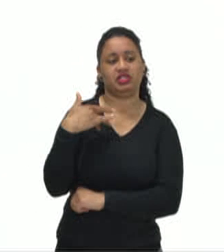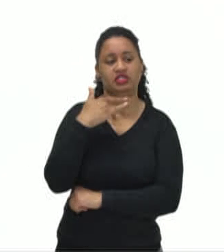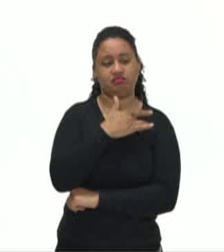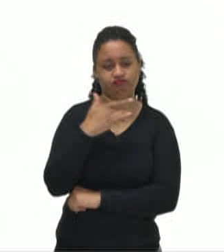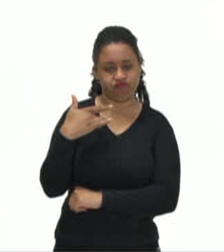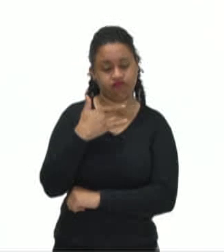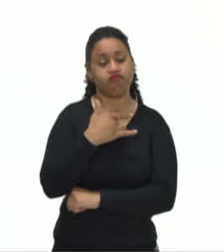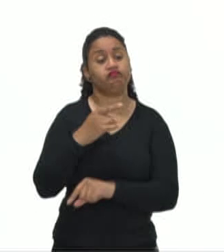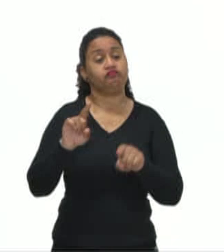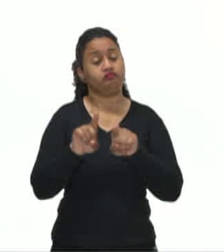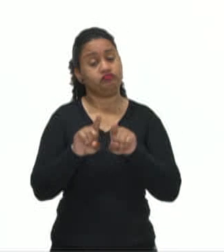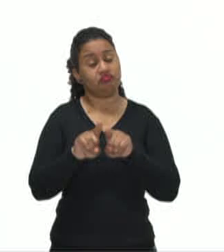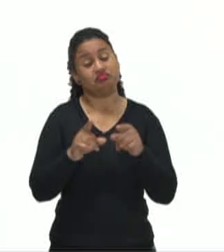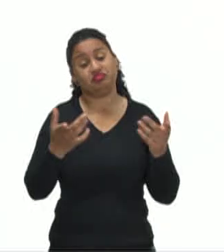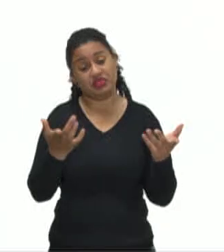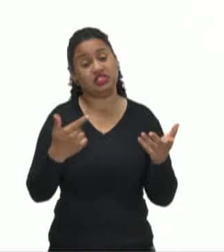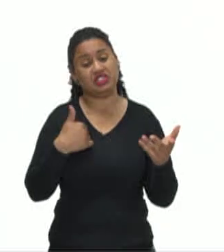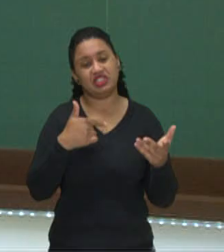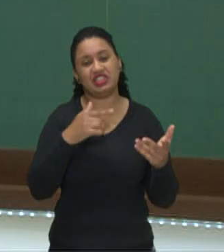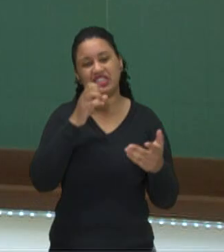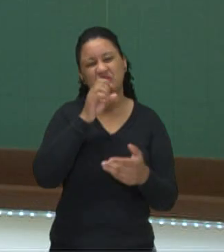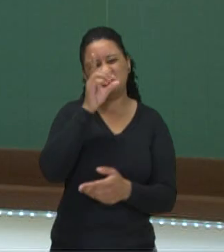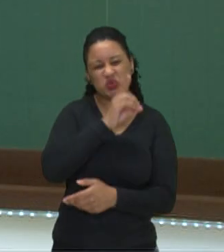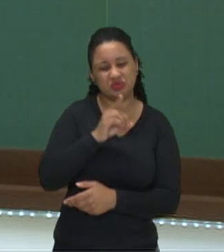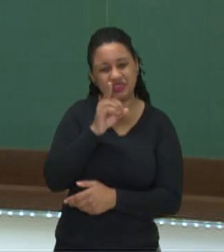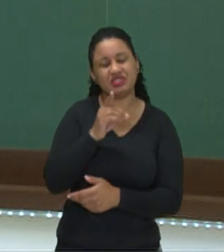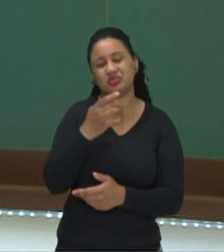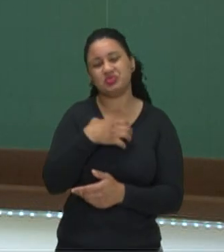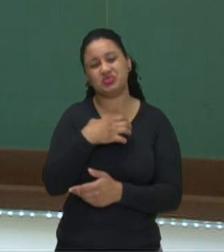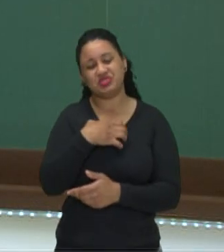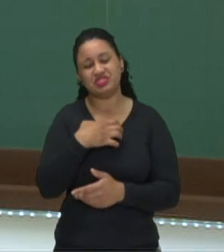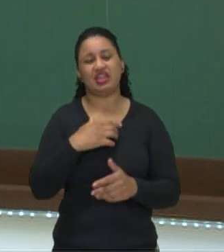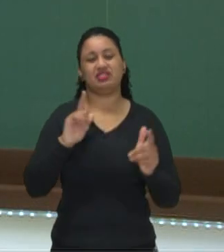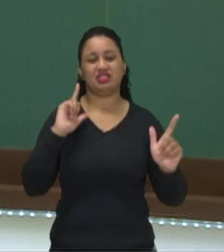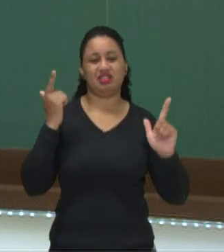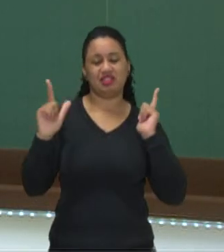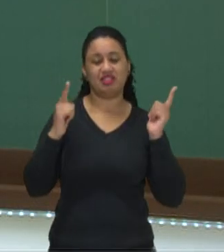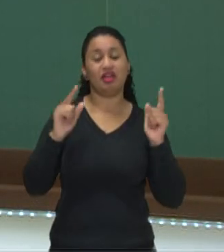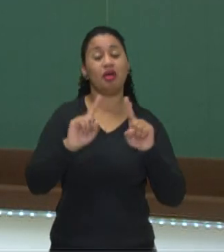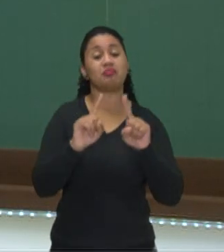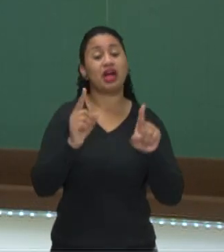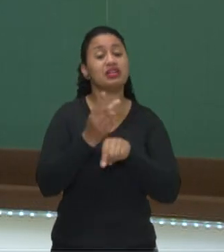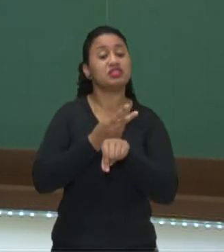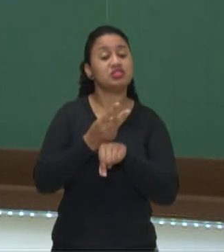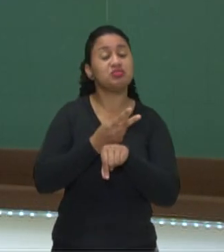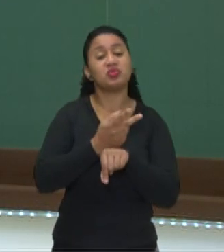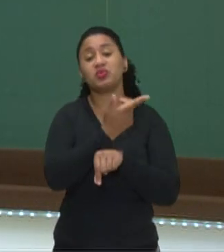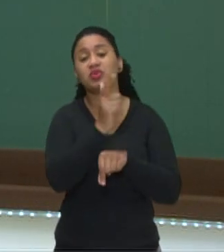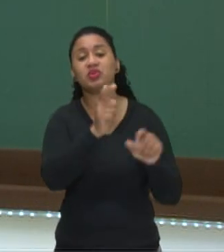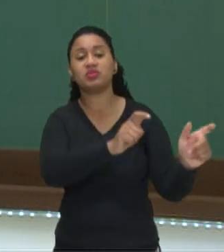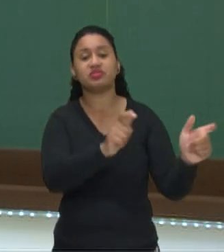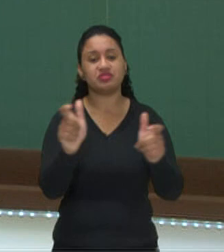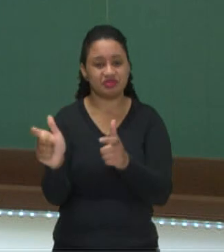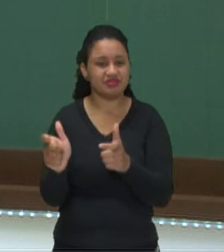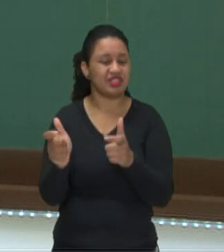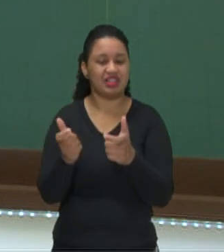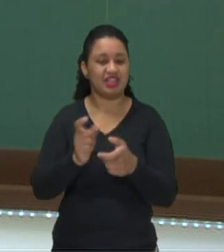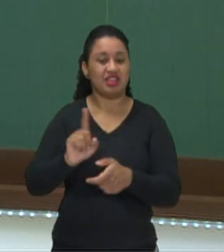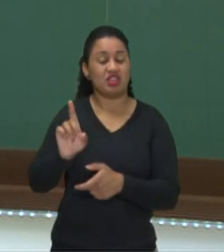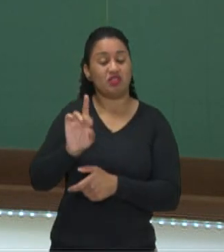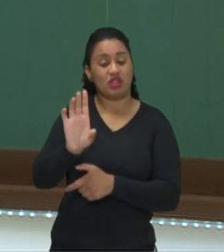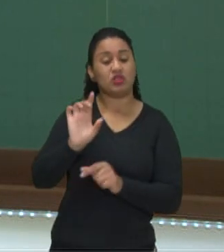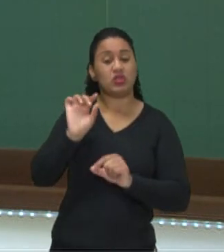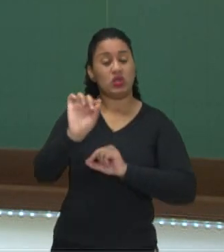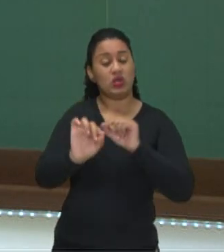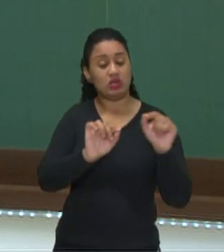saudável, pelo menos nem que seja nos finais de semana, como uma forma de lazer, mas a busca por um outro ambiente, que não seja